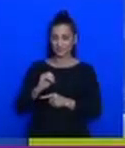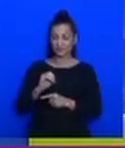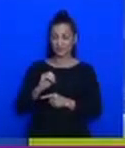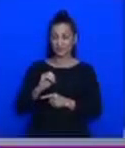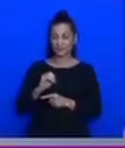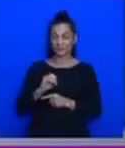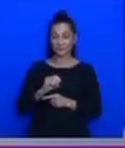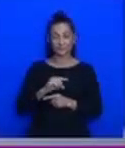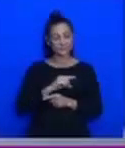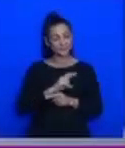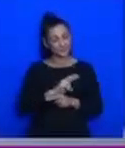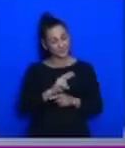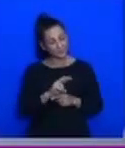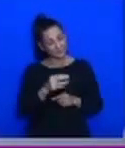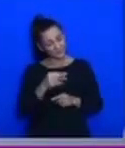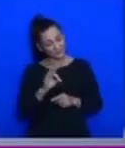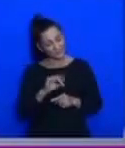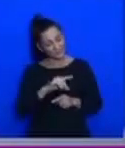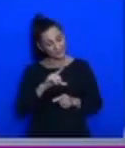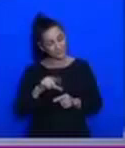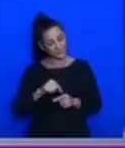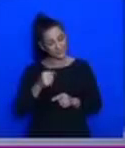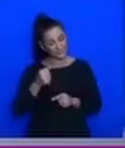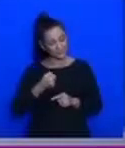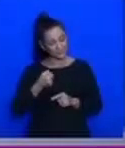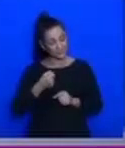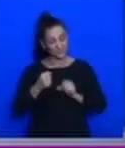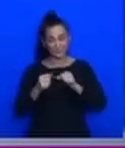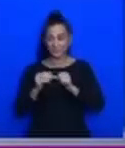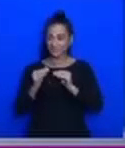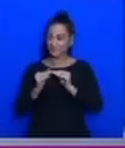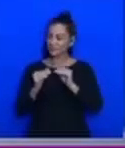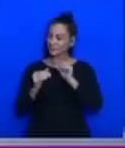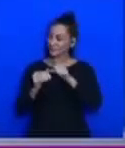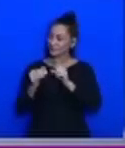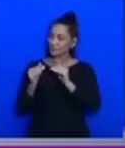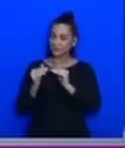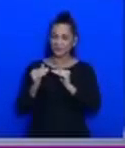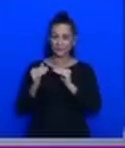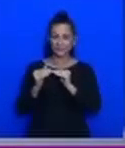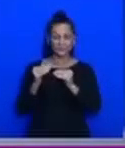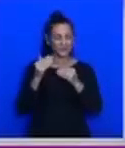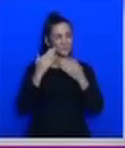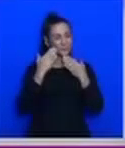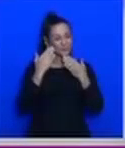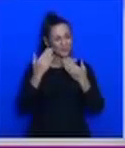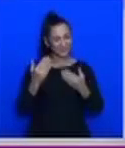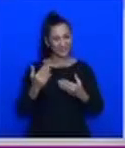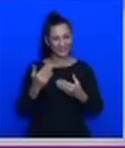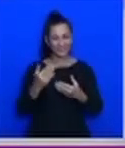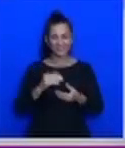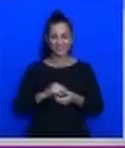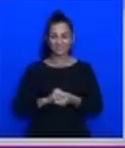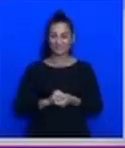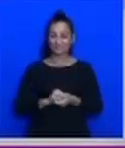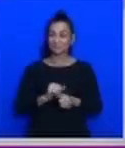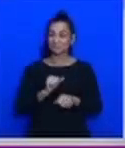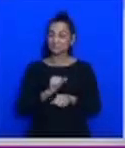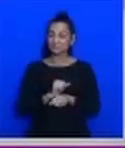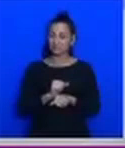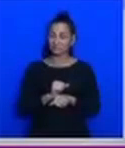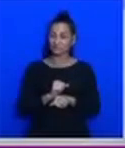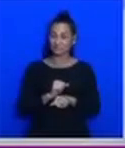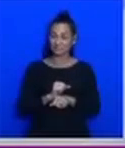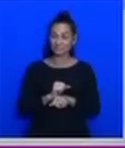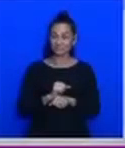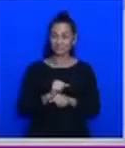10. Senhoras auditoras, confirma os números sorteados? Sim, confirmo. Sim, confirma. E muito obrigado. Aguardando